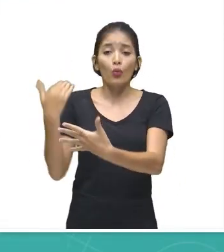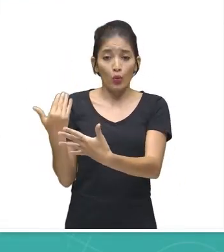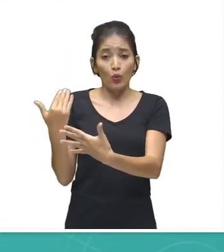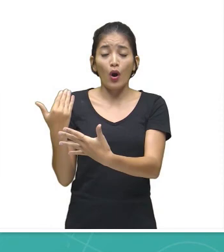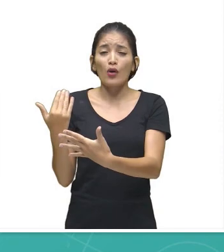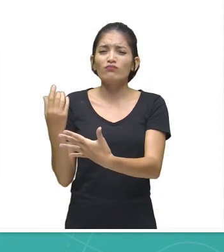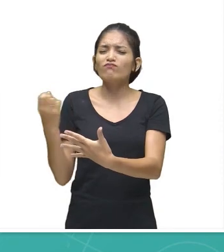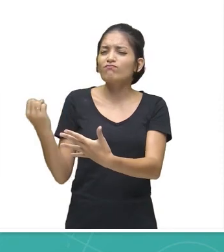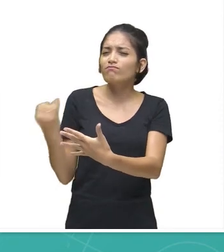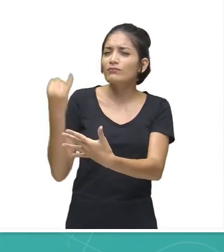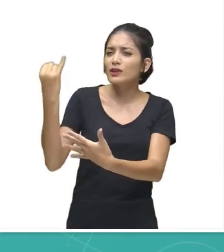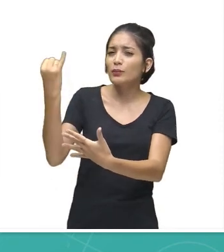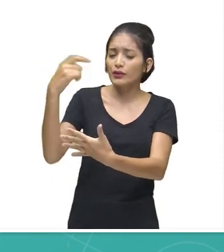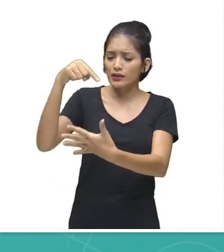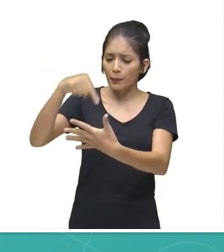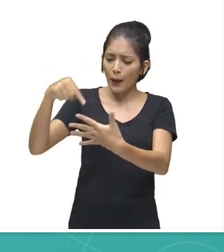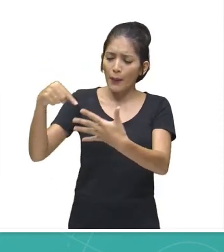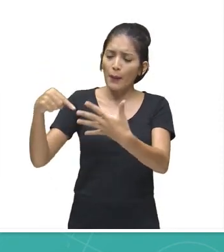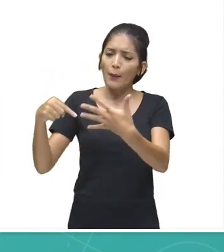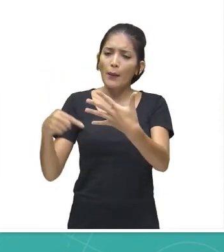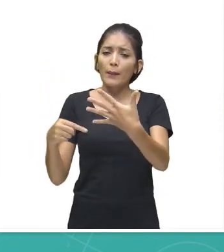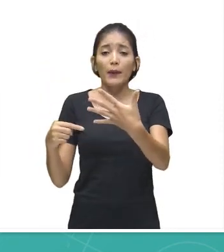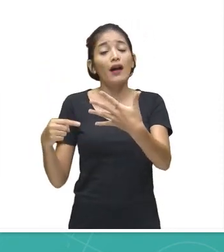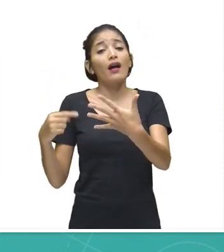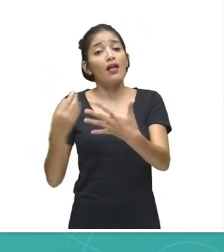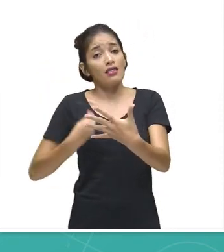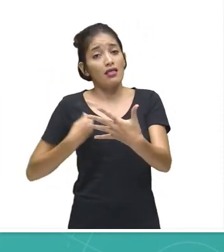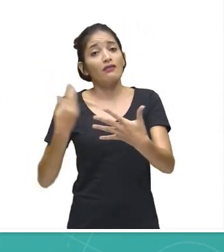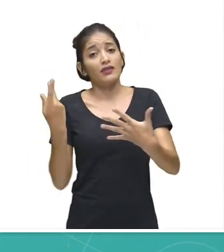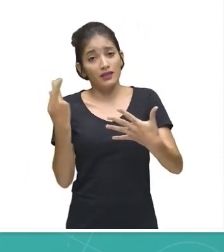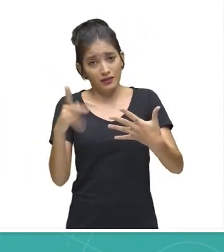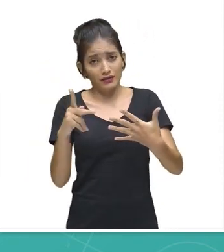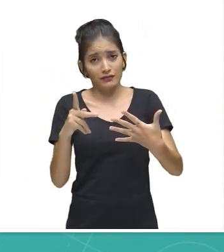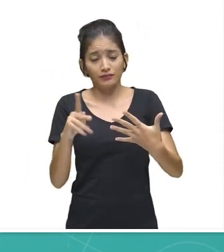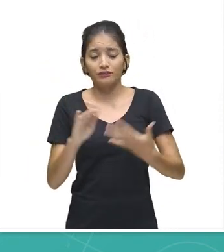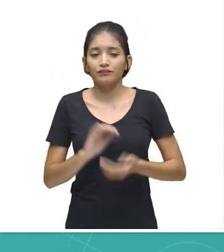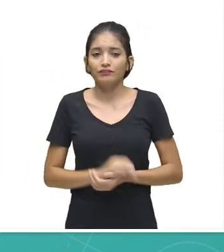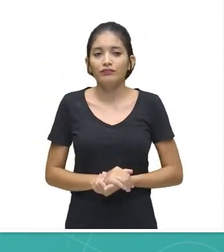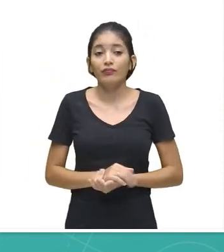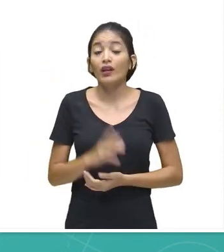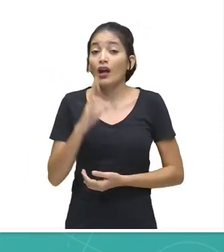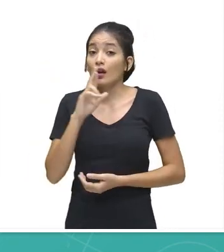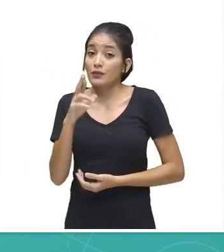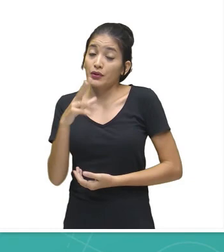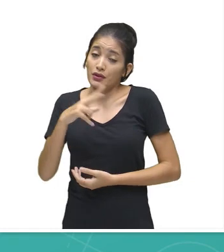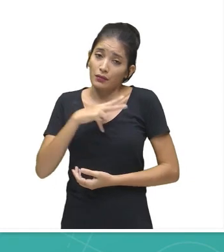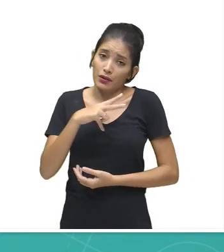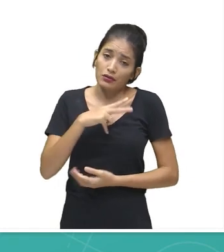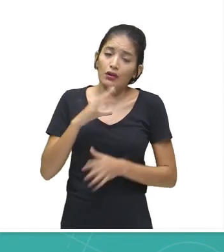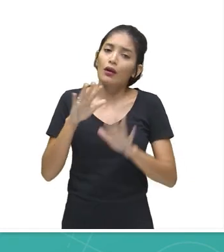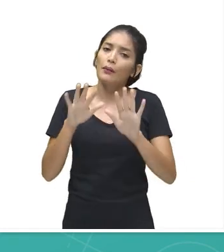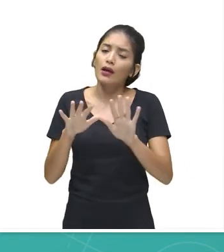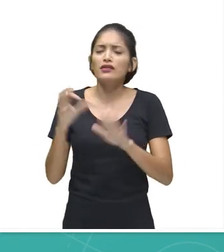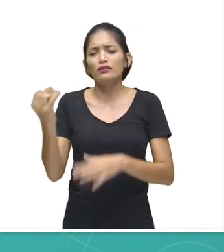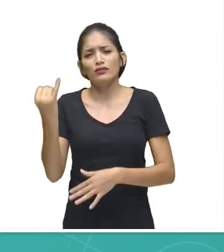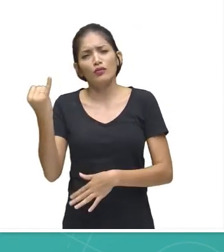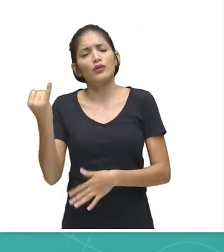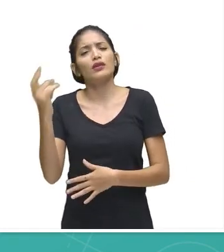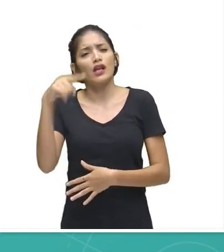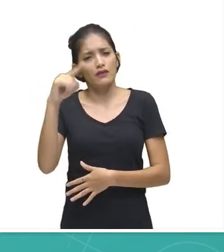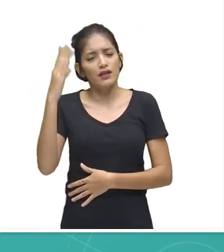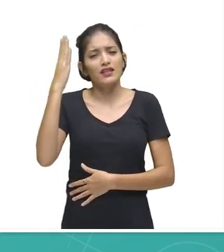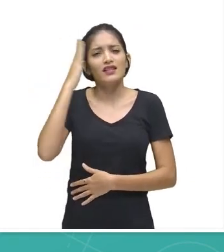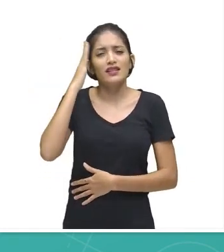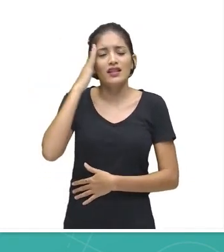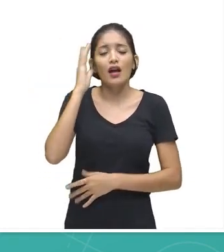de importância deles na vida de vocês, certo? As respostas são pessoais, o importante é que vocês tenham